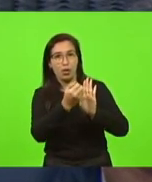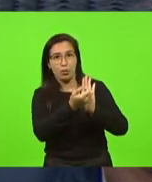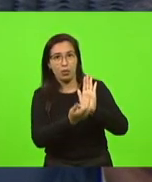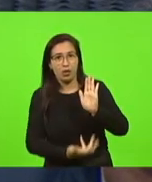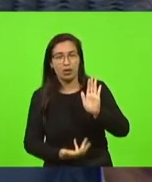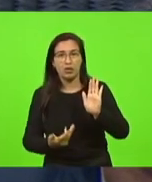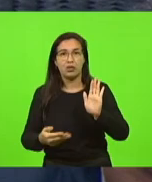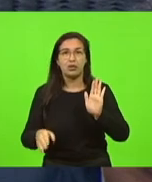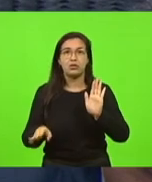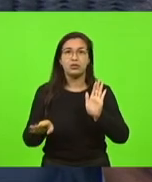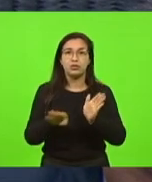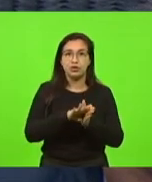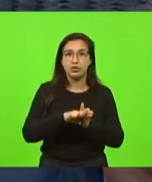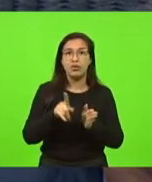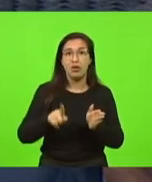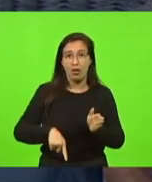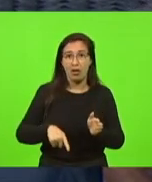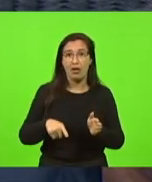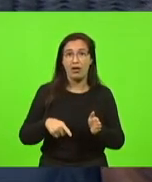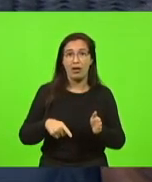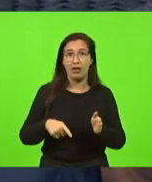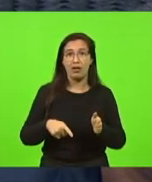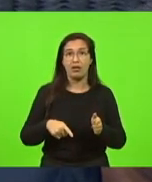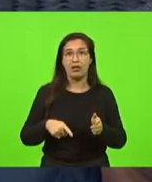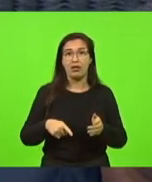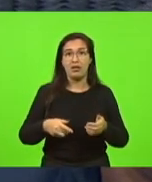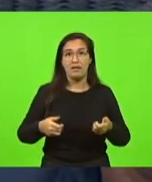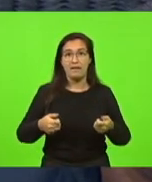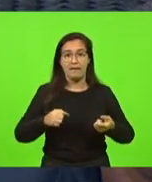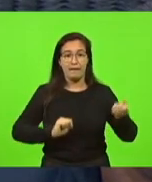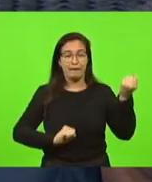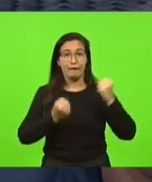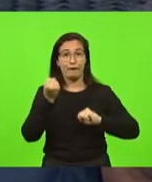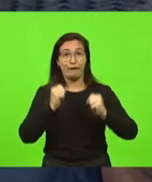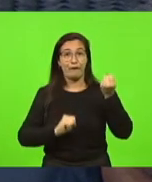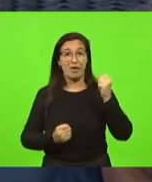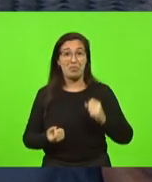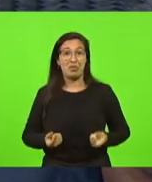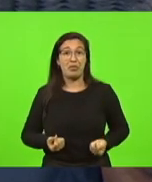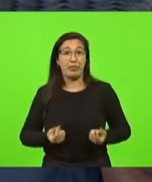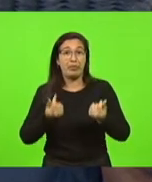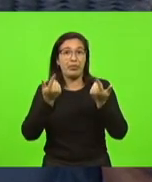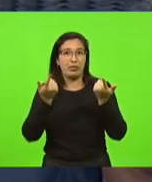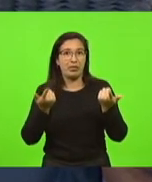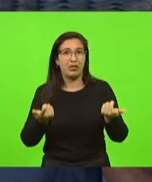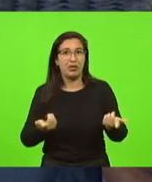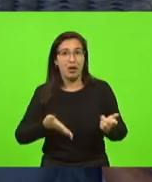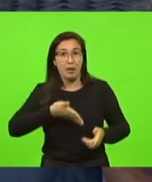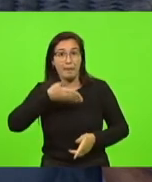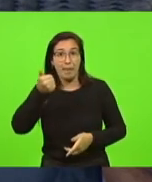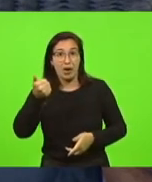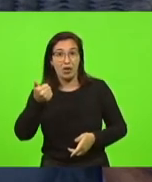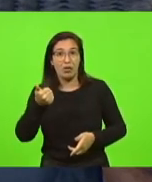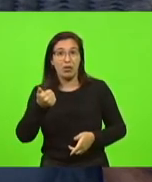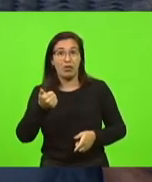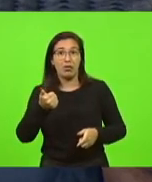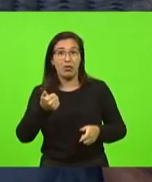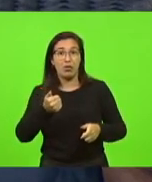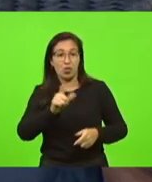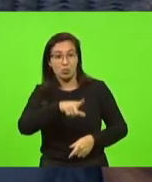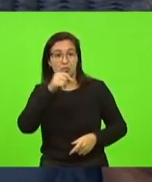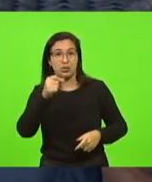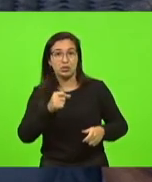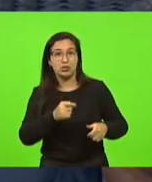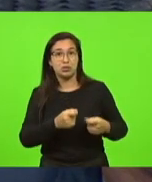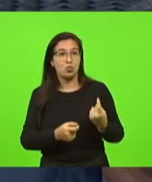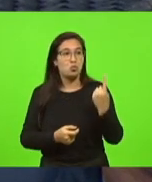é uma fábrica de ricos que nós vamos adotar. Essa é a melhor opção. A melhor opção existe para outros. Não foi ofertada